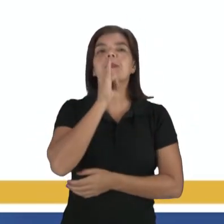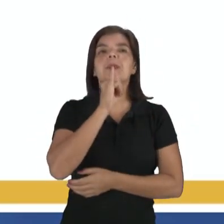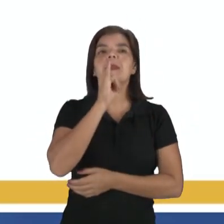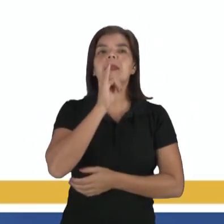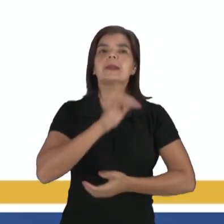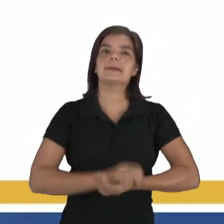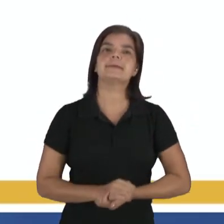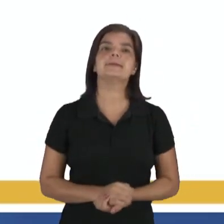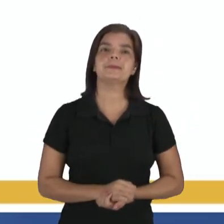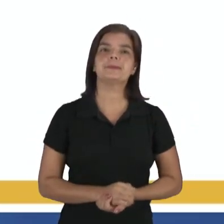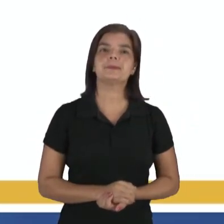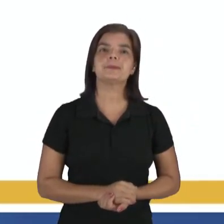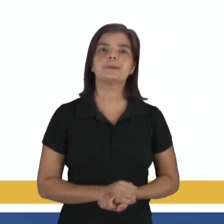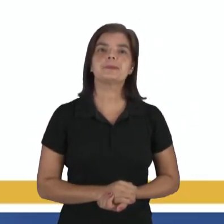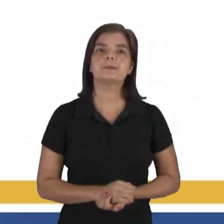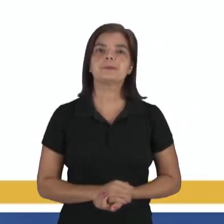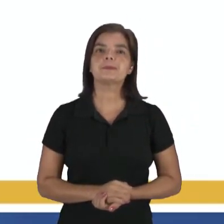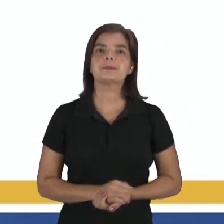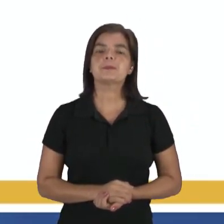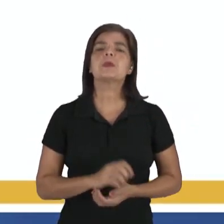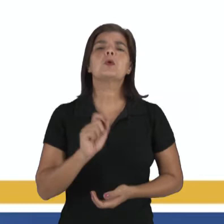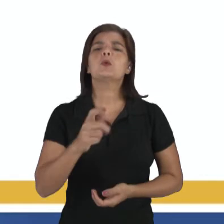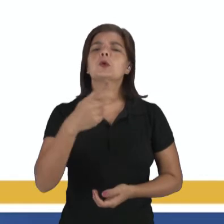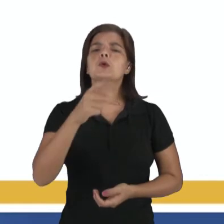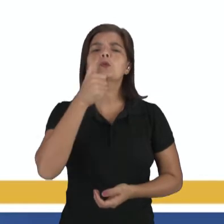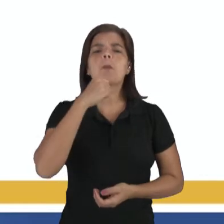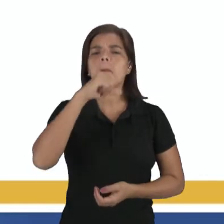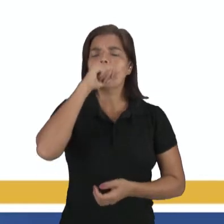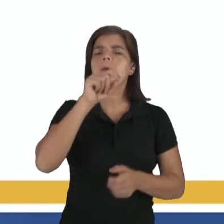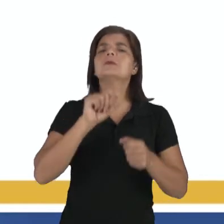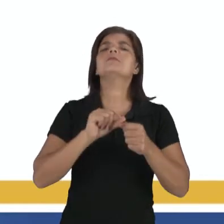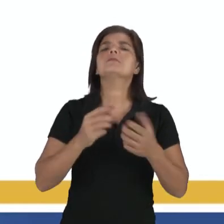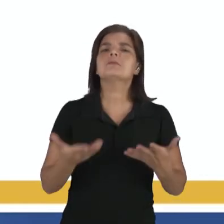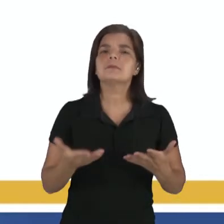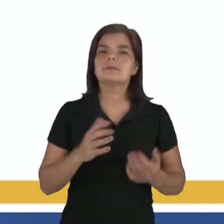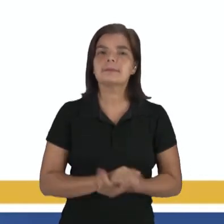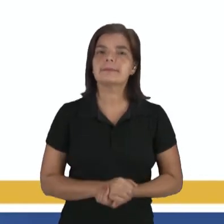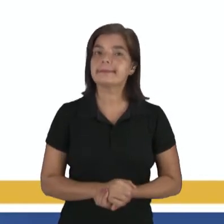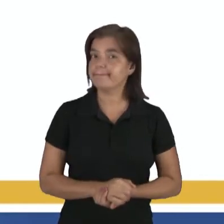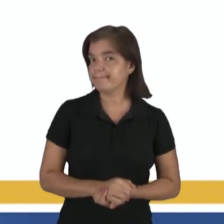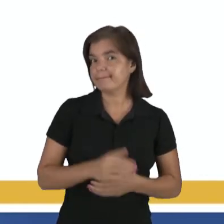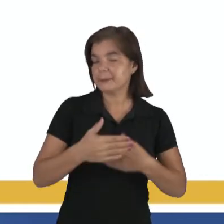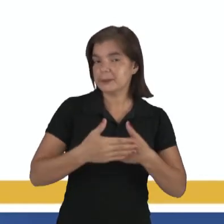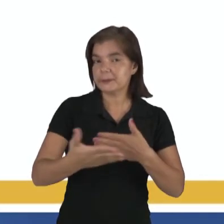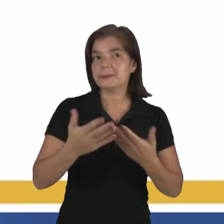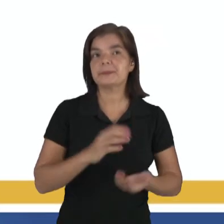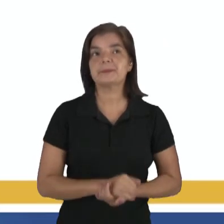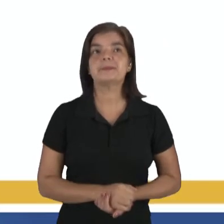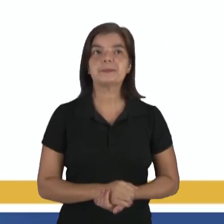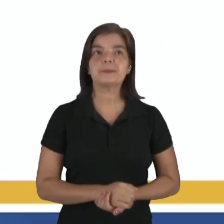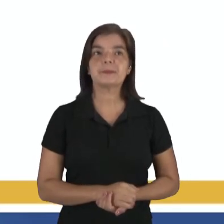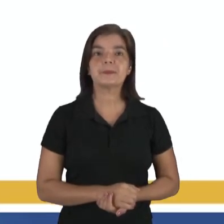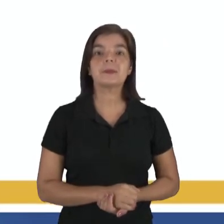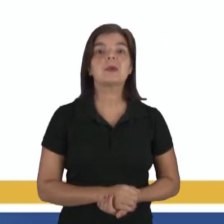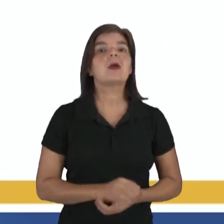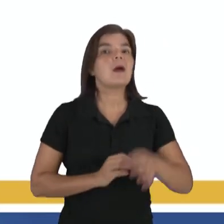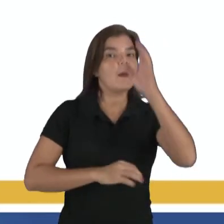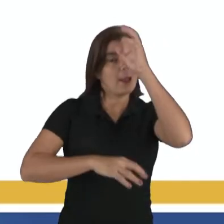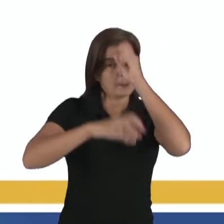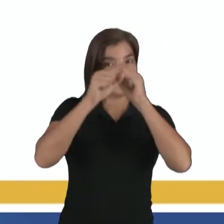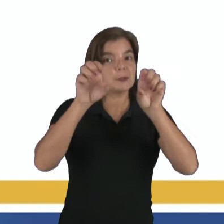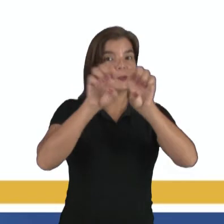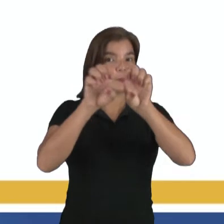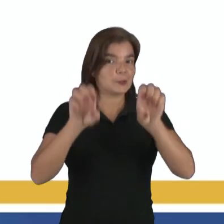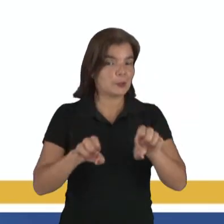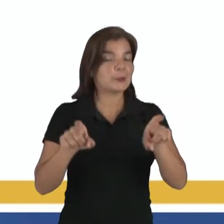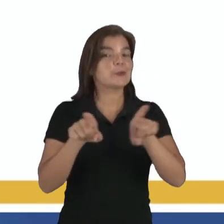aí. What is your mother doing? O que a sua mãe está fazendo? E aí vai. Bom, nós aprendemos as